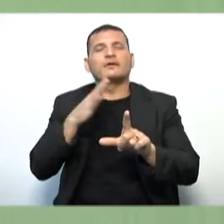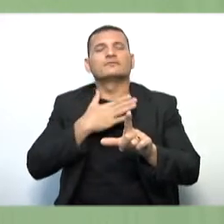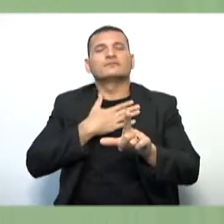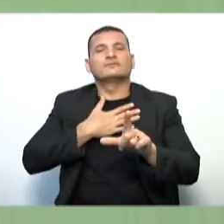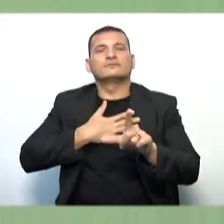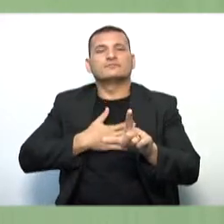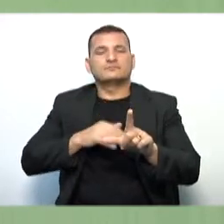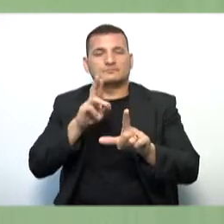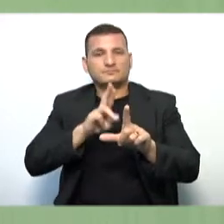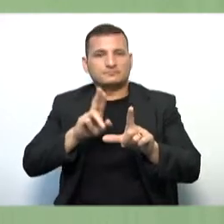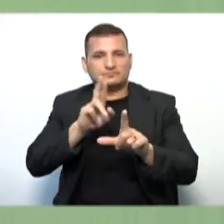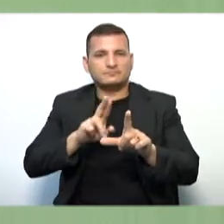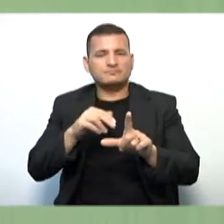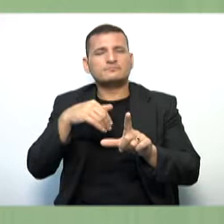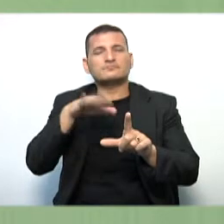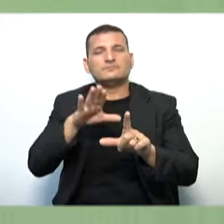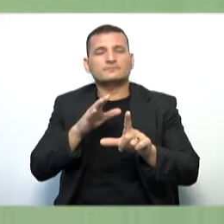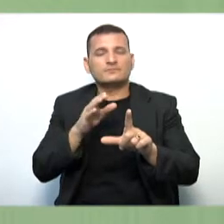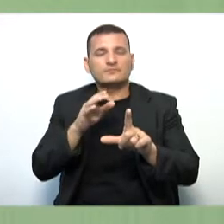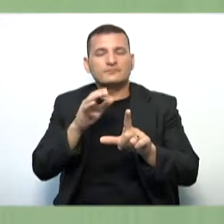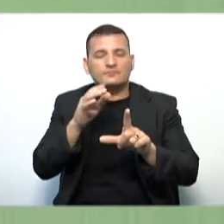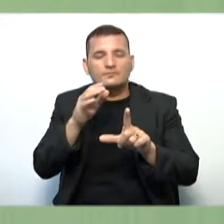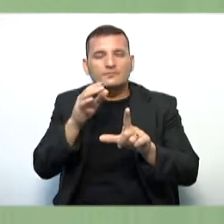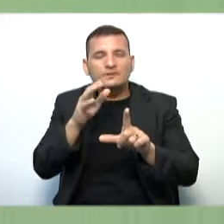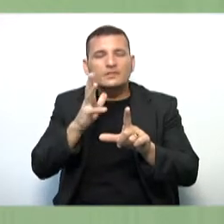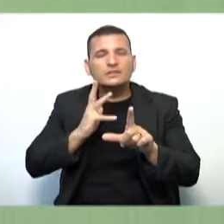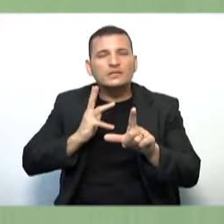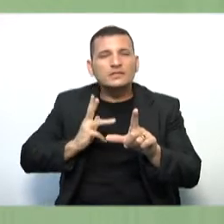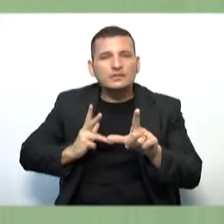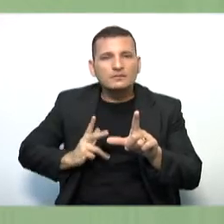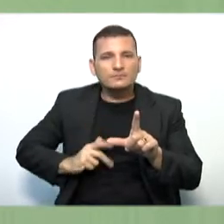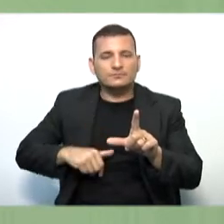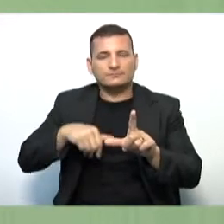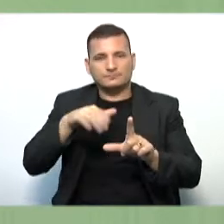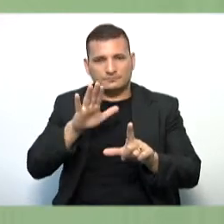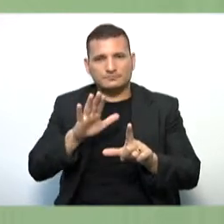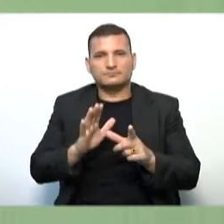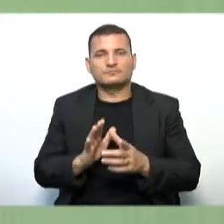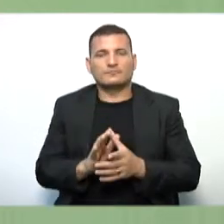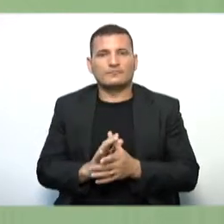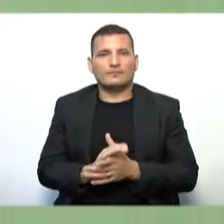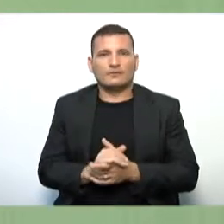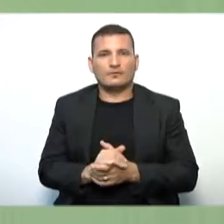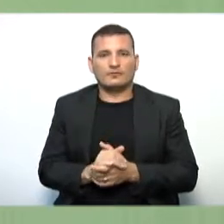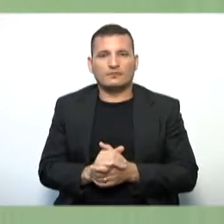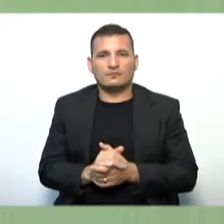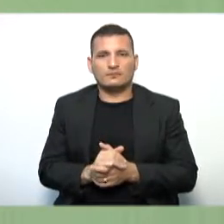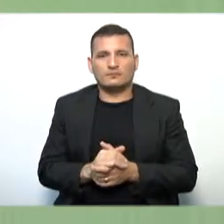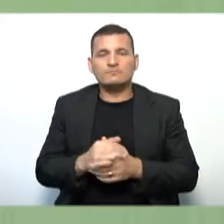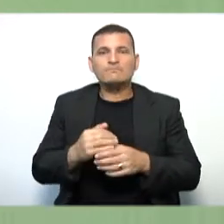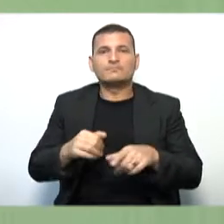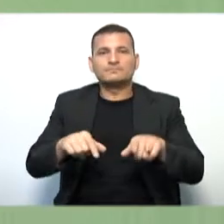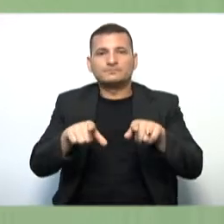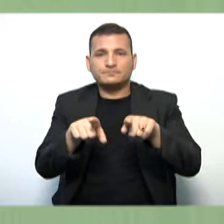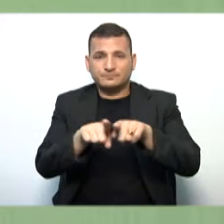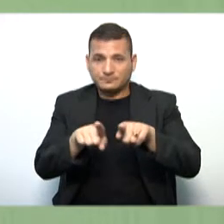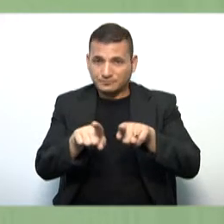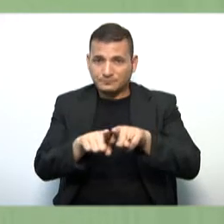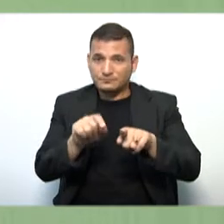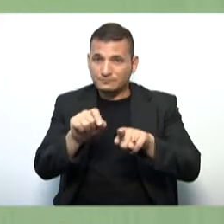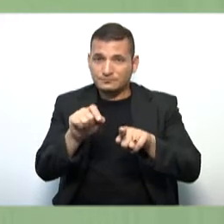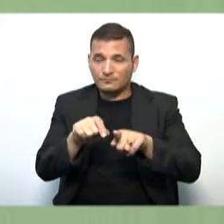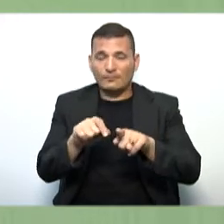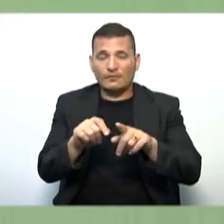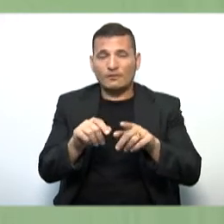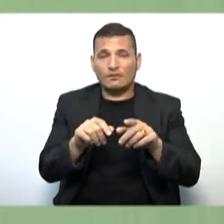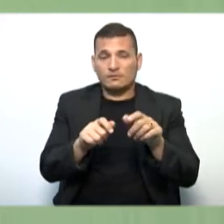gente usa o termo amigável também aqui no nosso mundo da informática. E também gerencia o